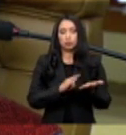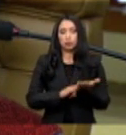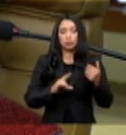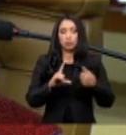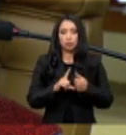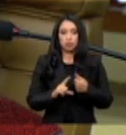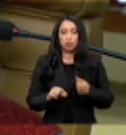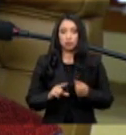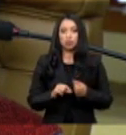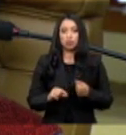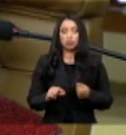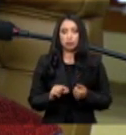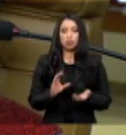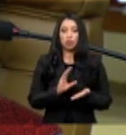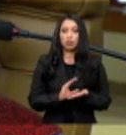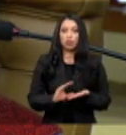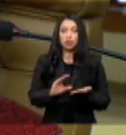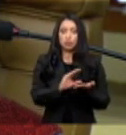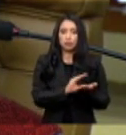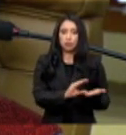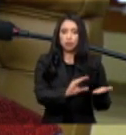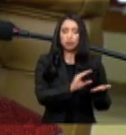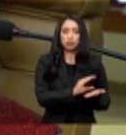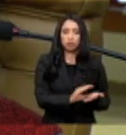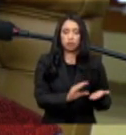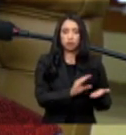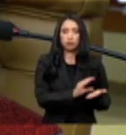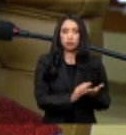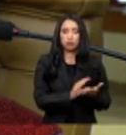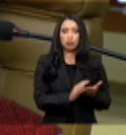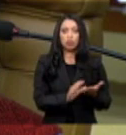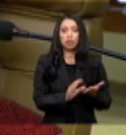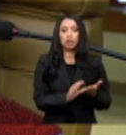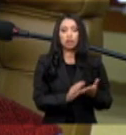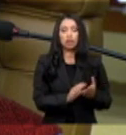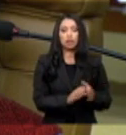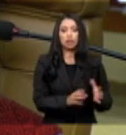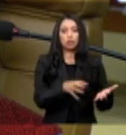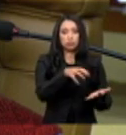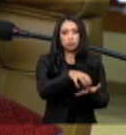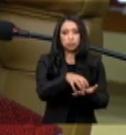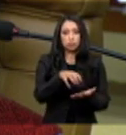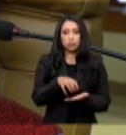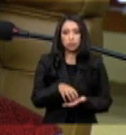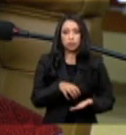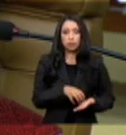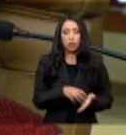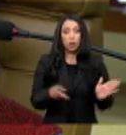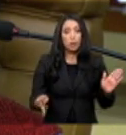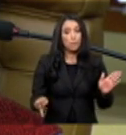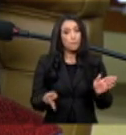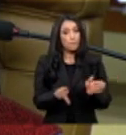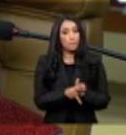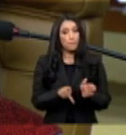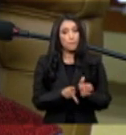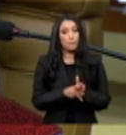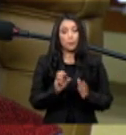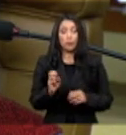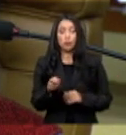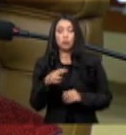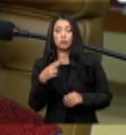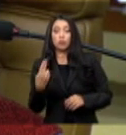utilizados para investimento diretamente pelos respectivos concessionários e subconcessionários em malha própria ou naquelas de interesse